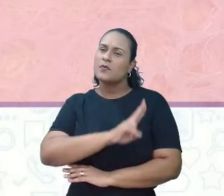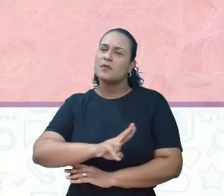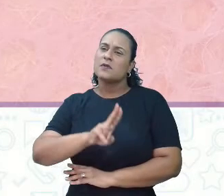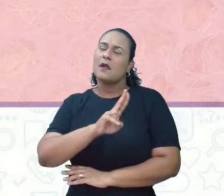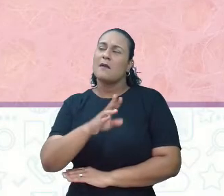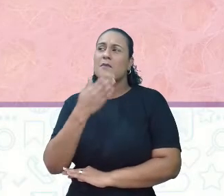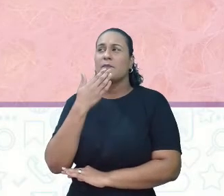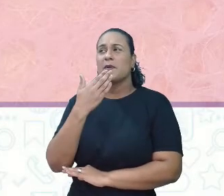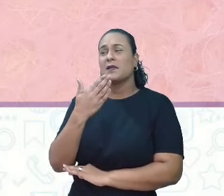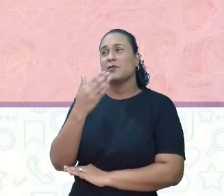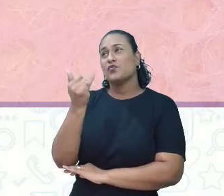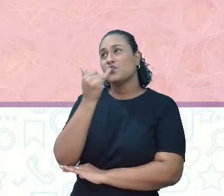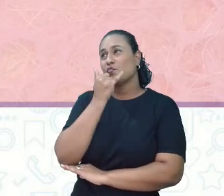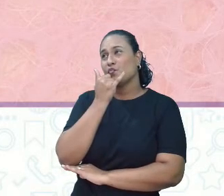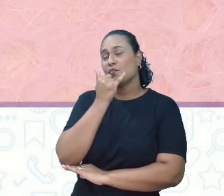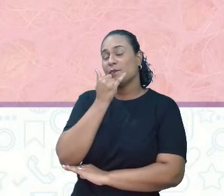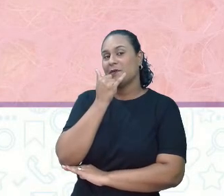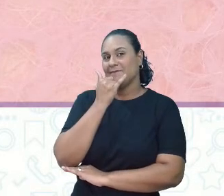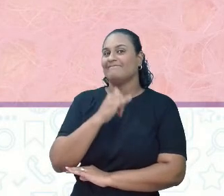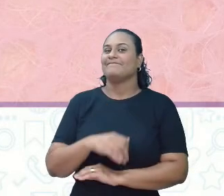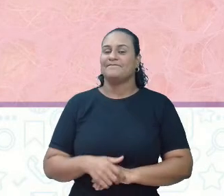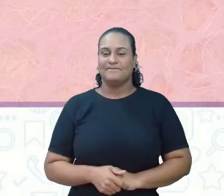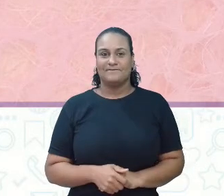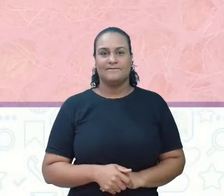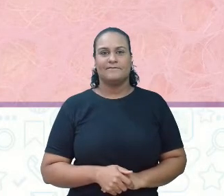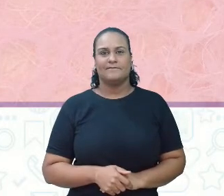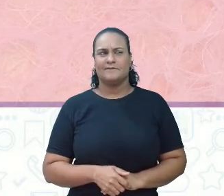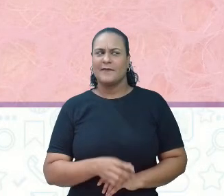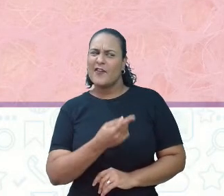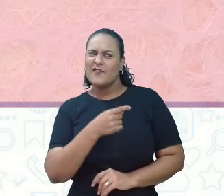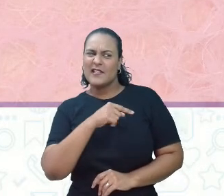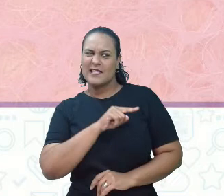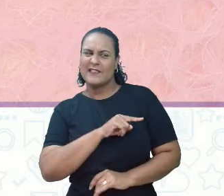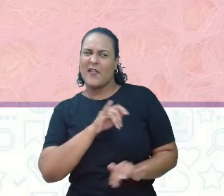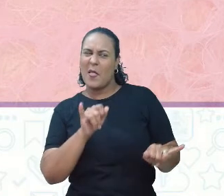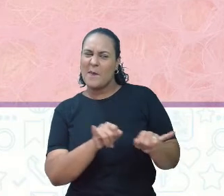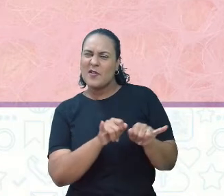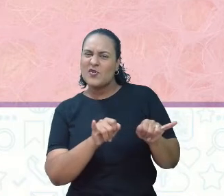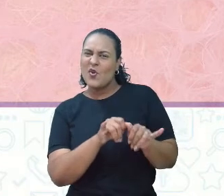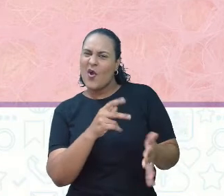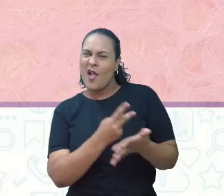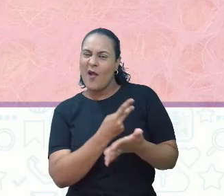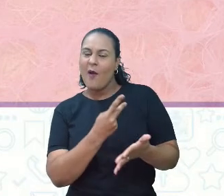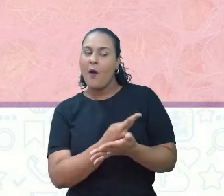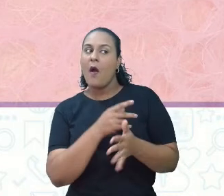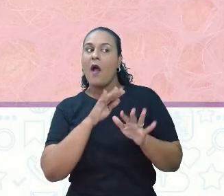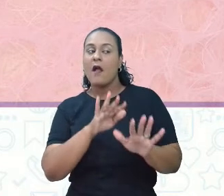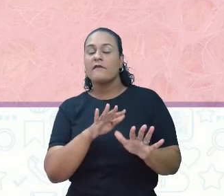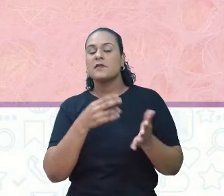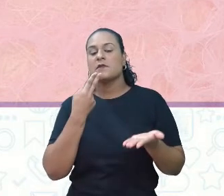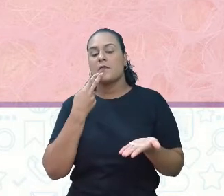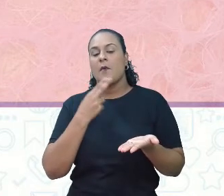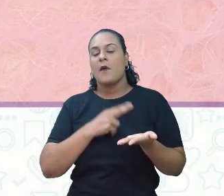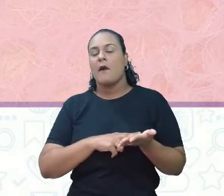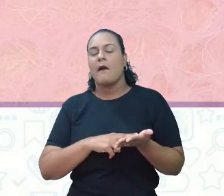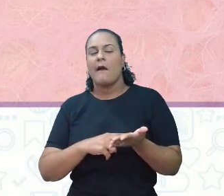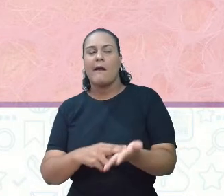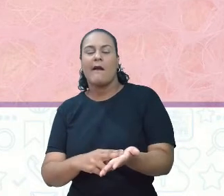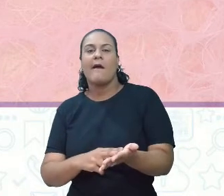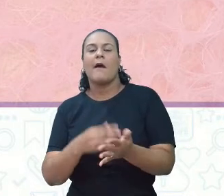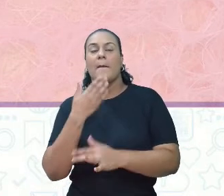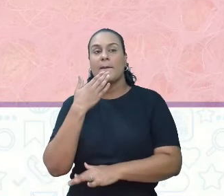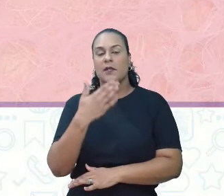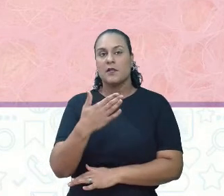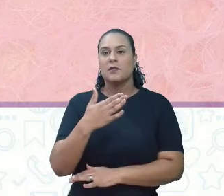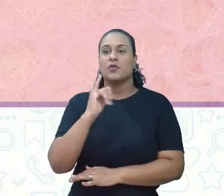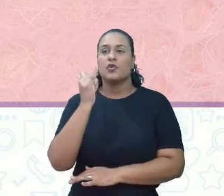expressar um pedido de desculpas. Você fez alguma besteira, aí você manda uma carta pedindo desculpas, explicando